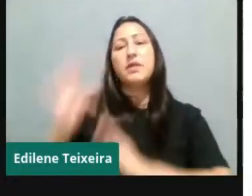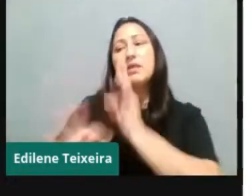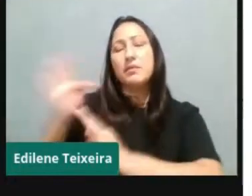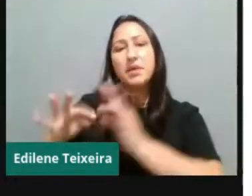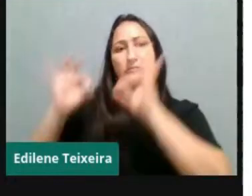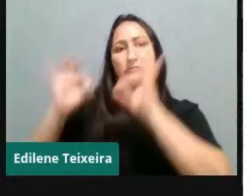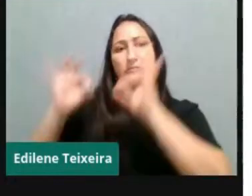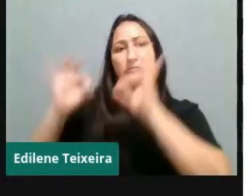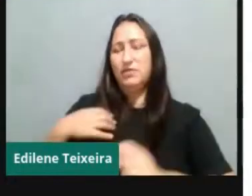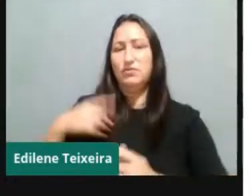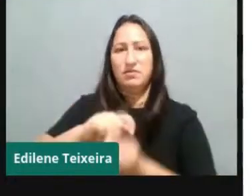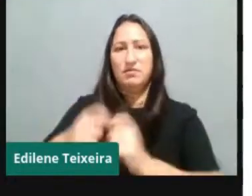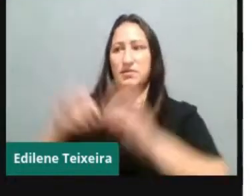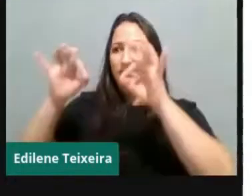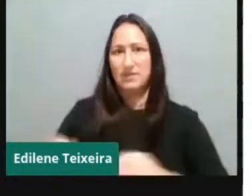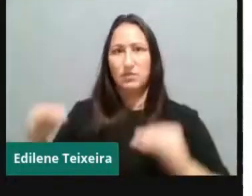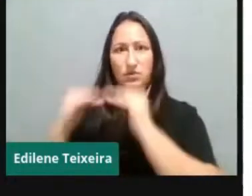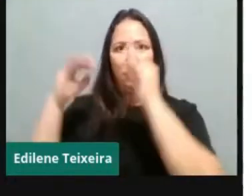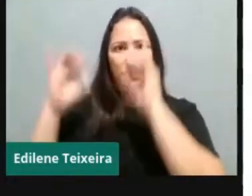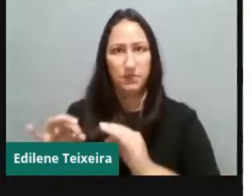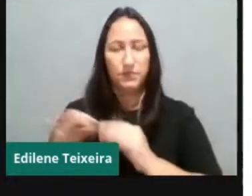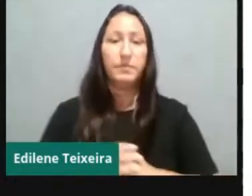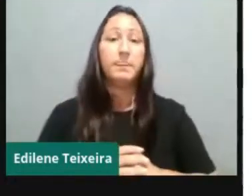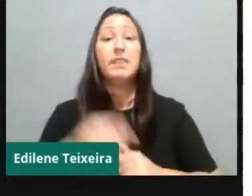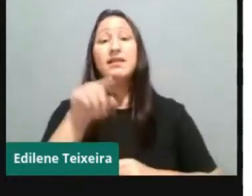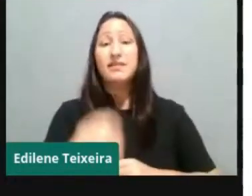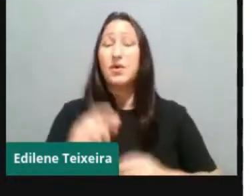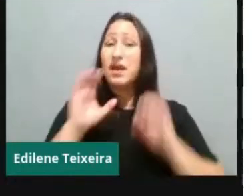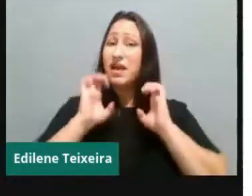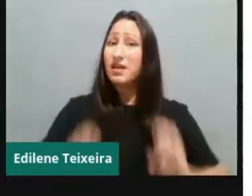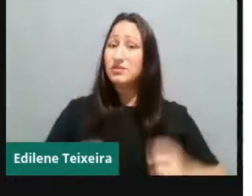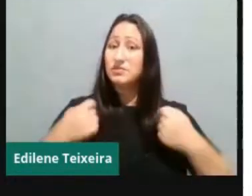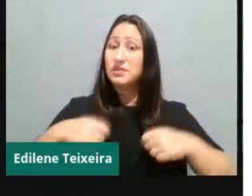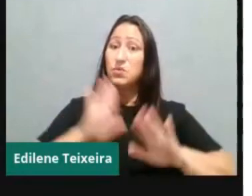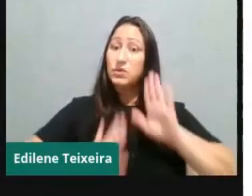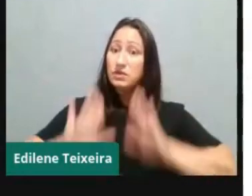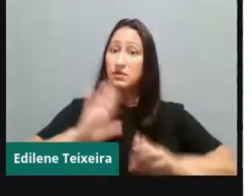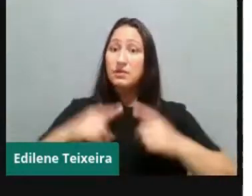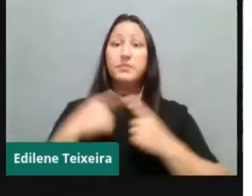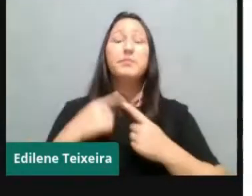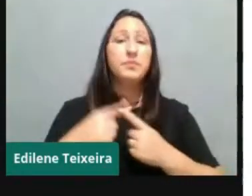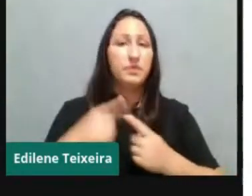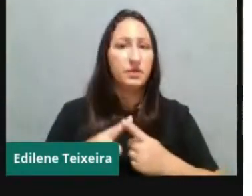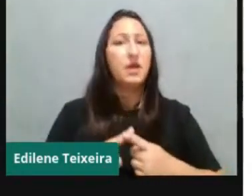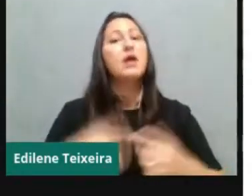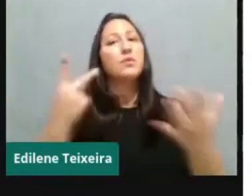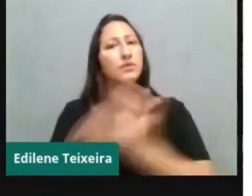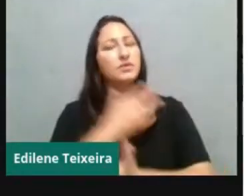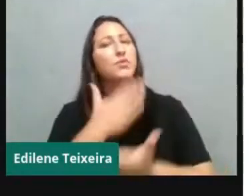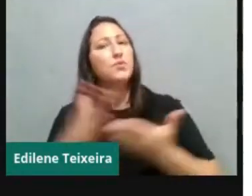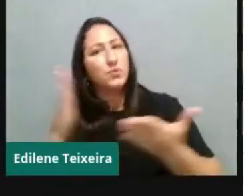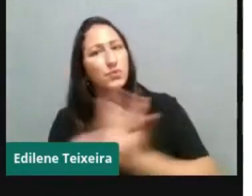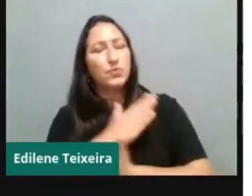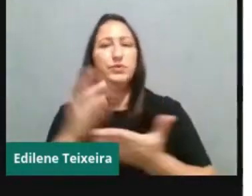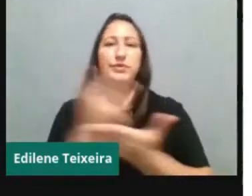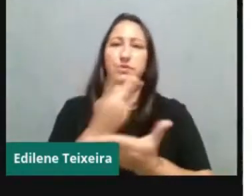várias questões éticas, a primeira delas é que a inteligência artificial é imperfeita. Então, ainda acontecem muitos erros. O que acontece quando você diz que uma